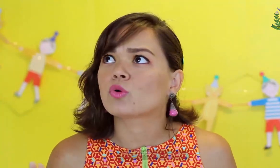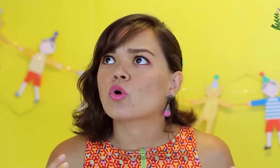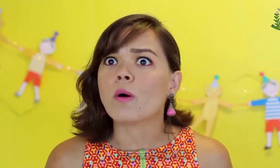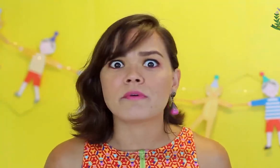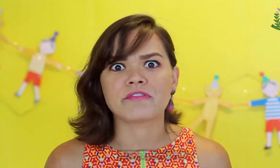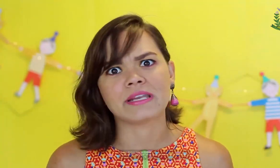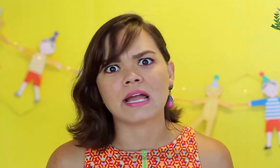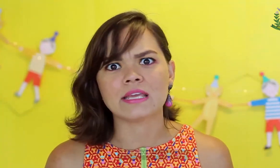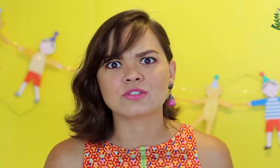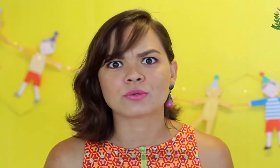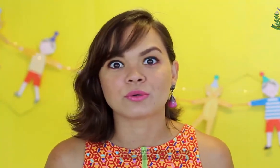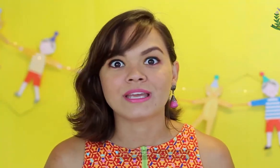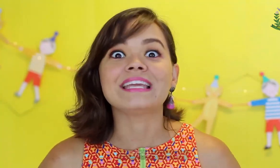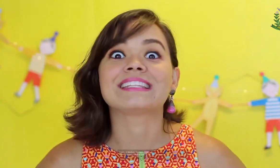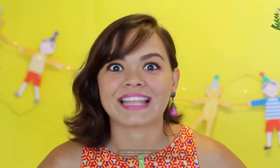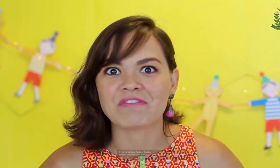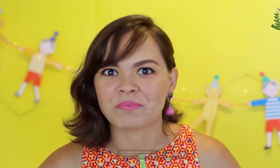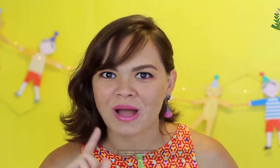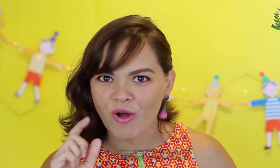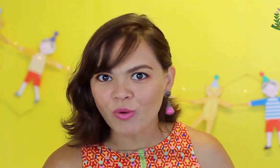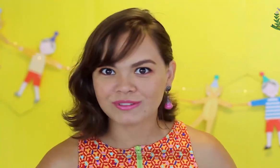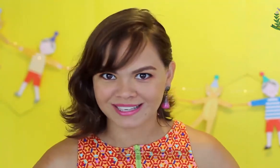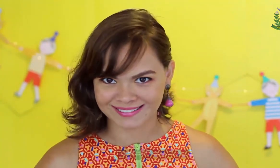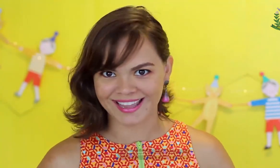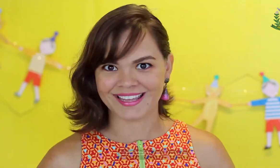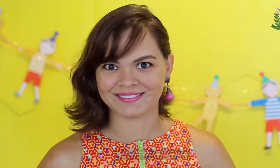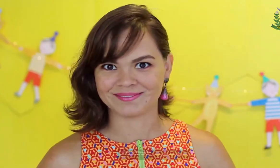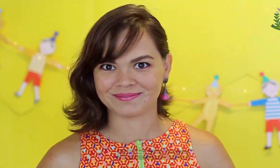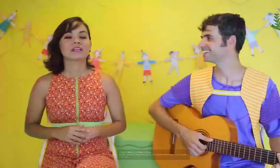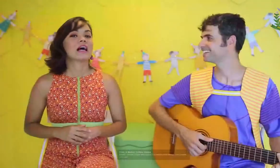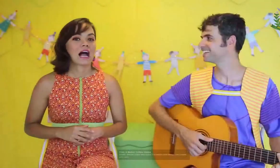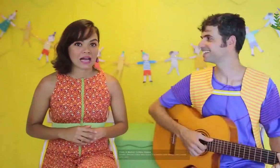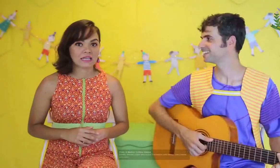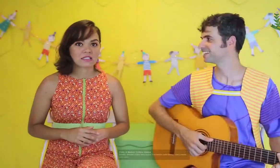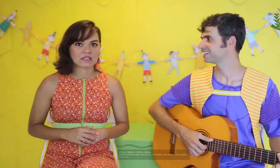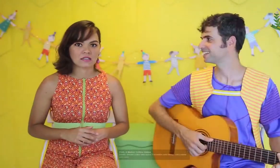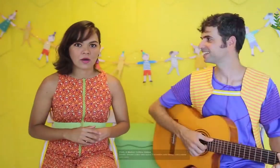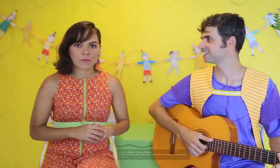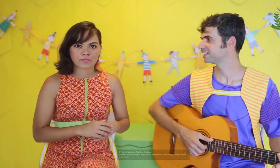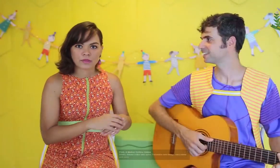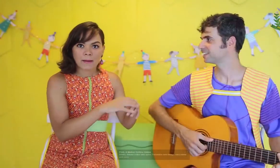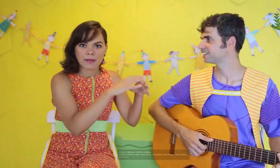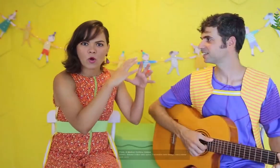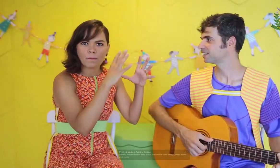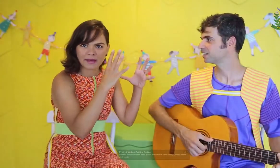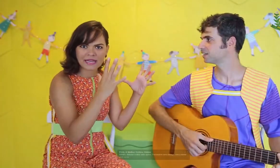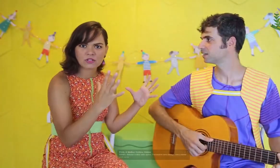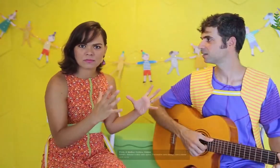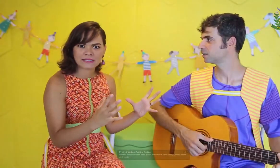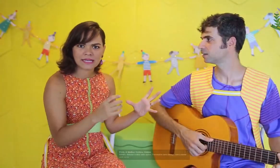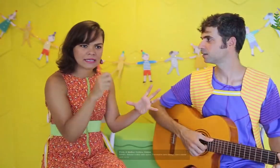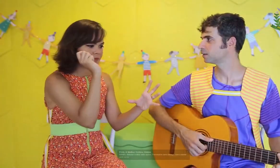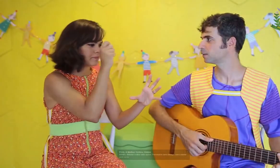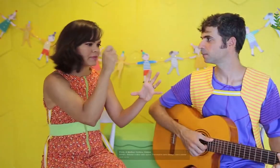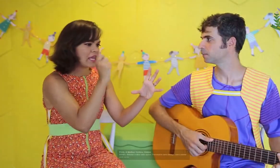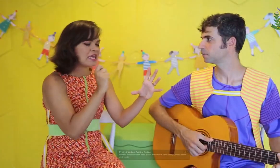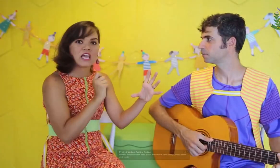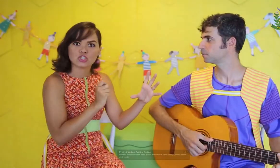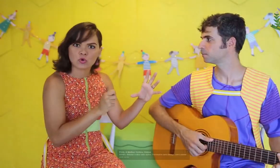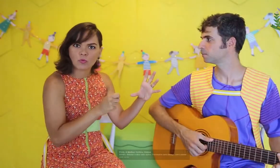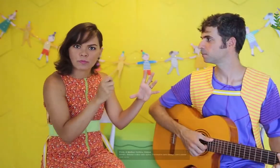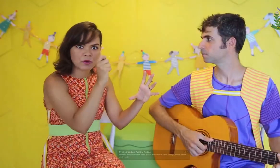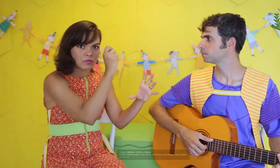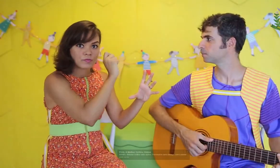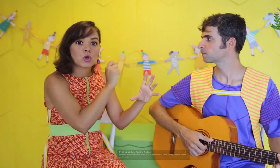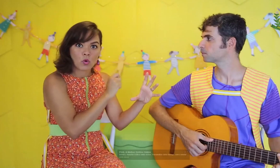ficou pensando como faria isso e teve uma outra ideia. Anansi, então, pegou um pedaço de madeira